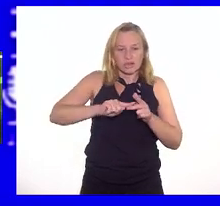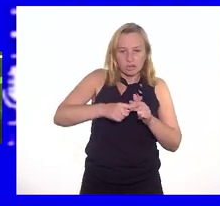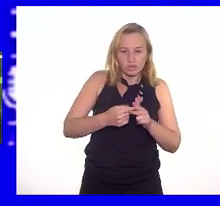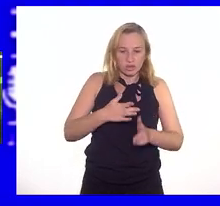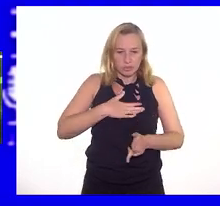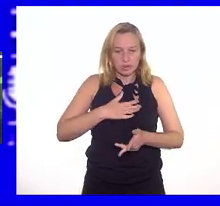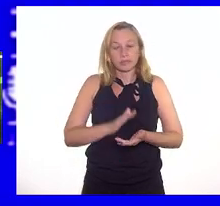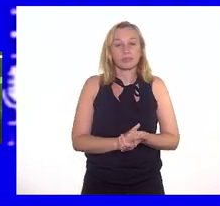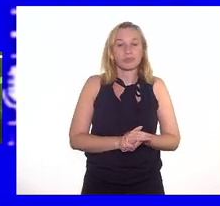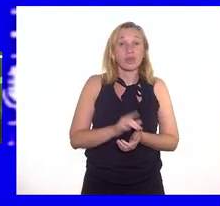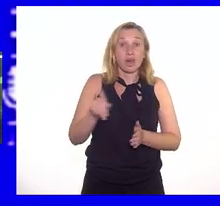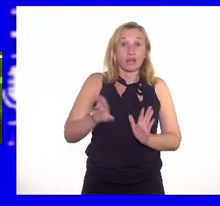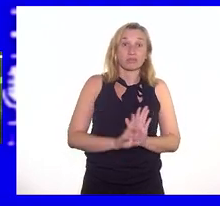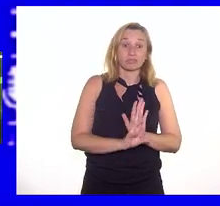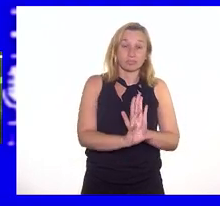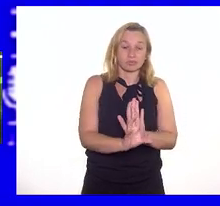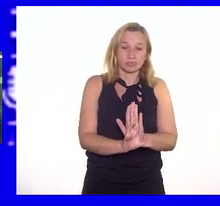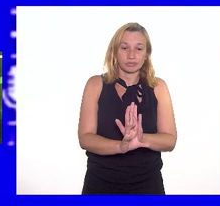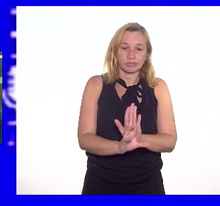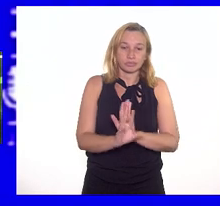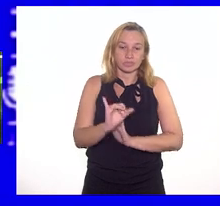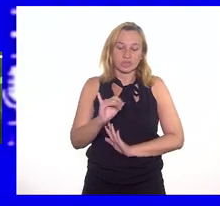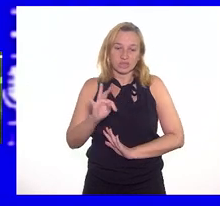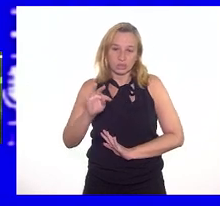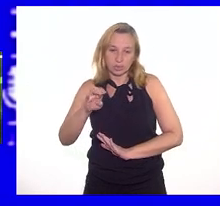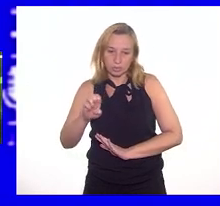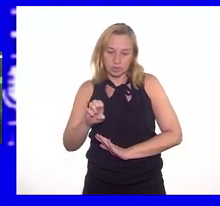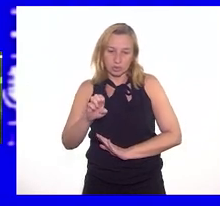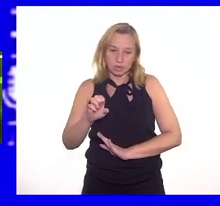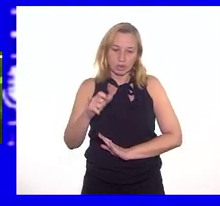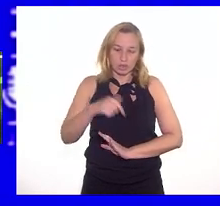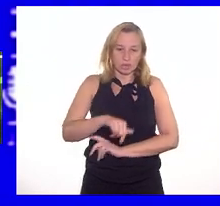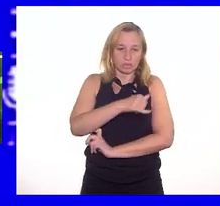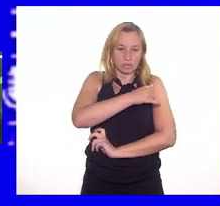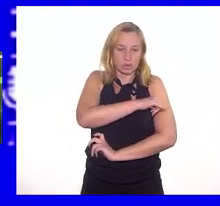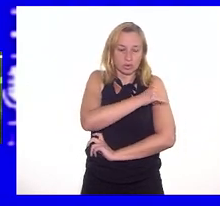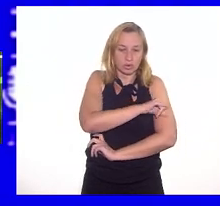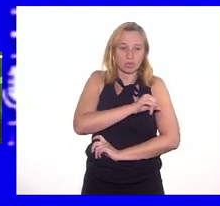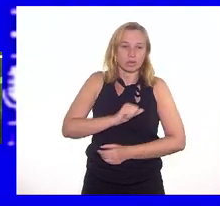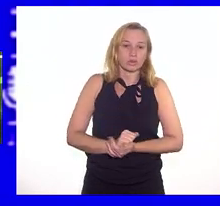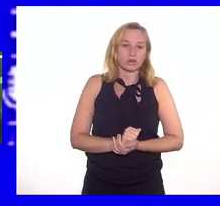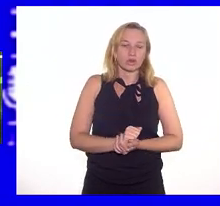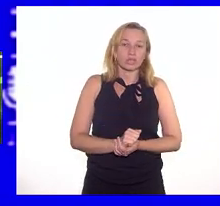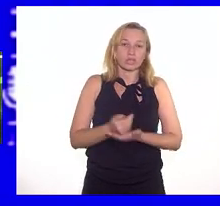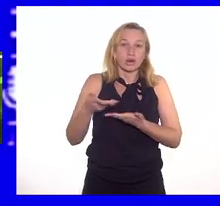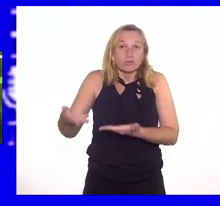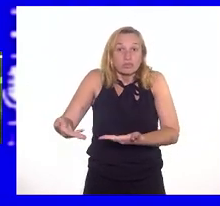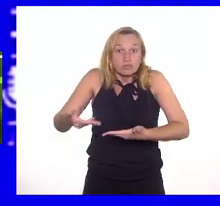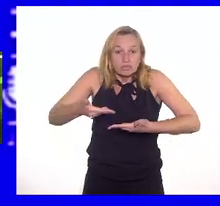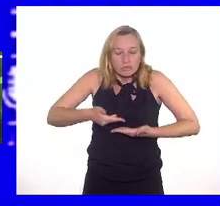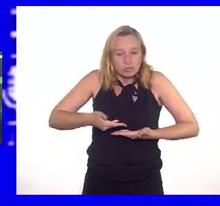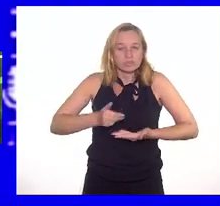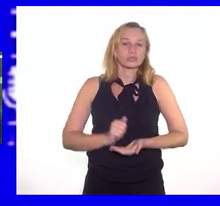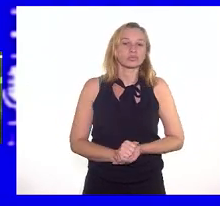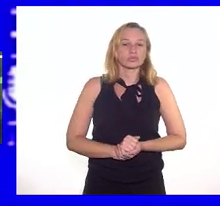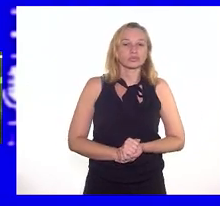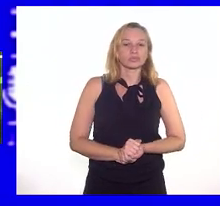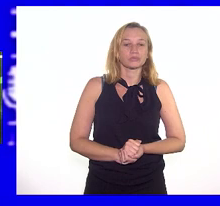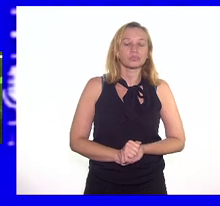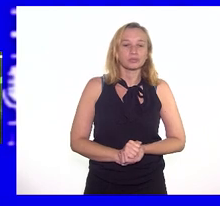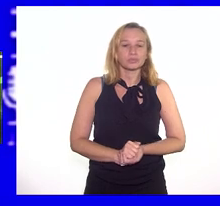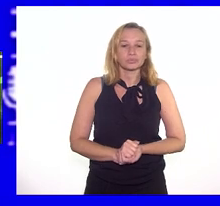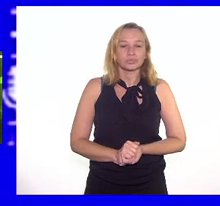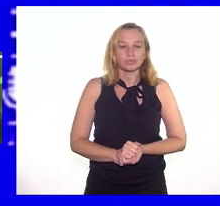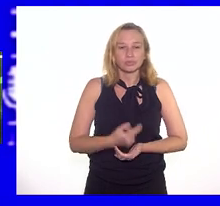E ela é a representante dessa síndrome no Rio. Então, a Ângela me fez um convite para que eu participasse de